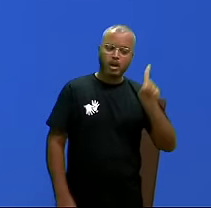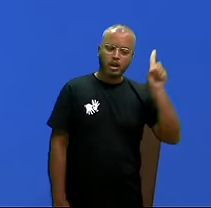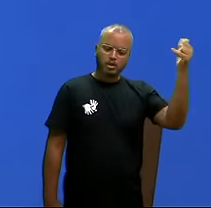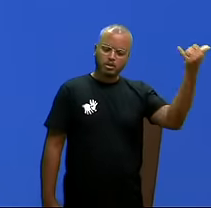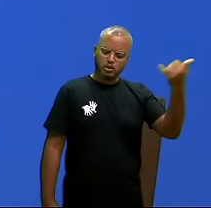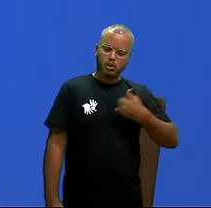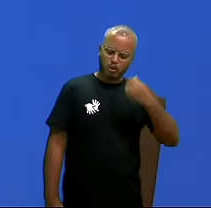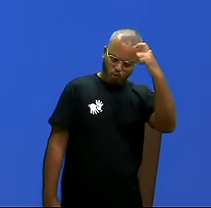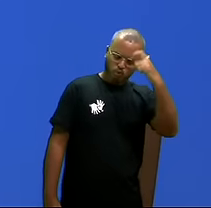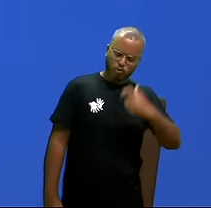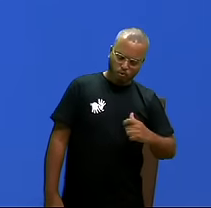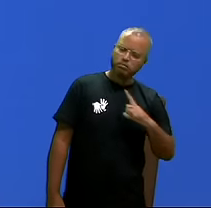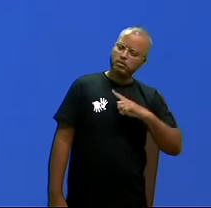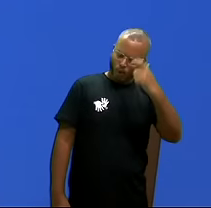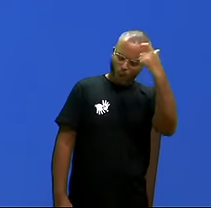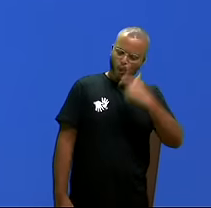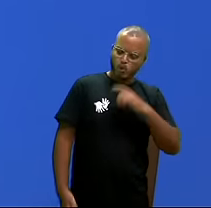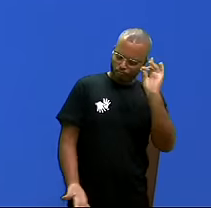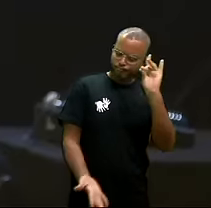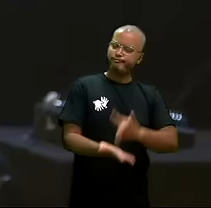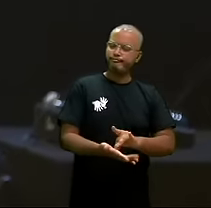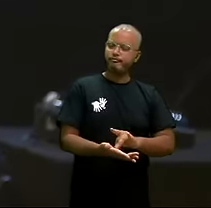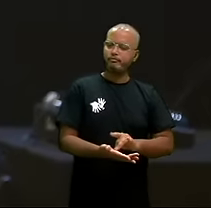ele disse que eu tenho, eu tenho. Quem está ouvindo o que eu estou falando aqui?